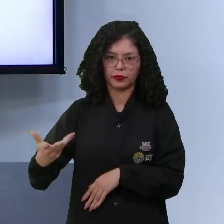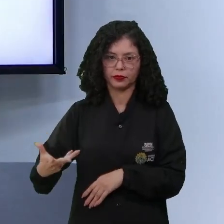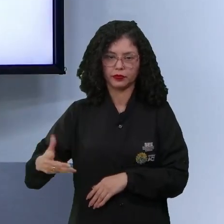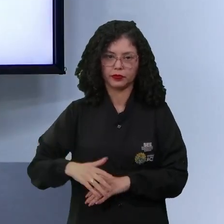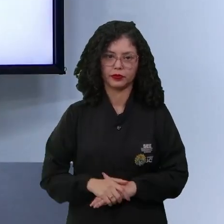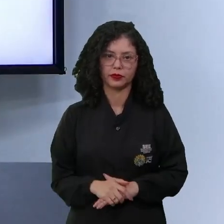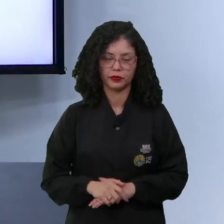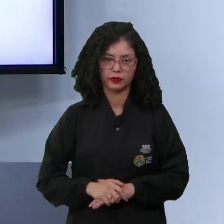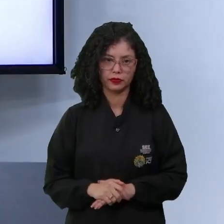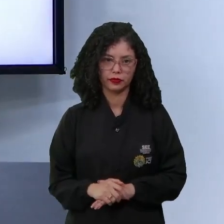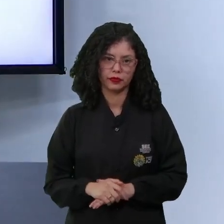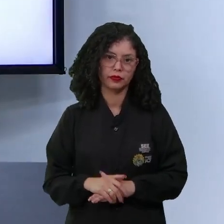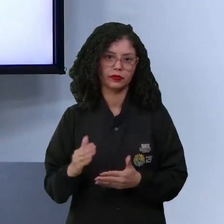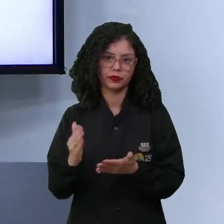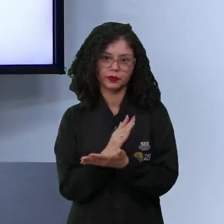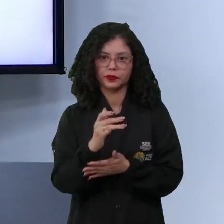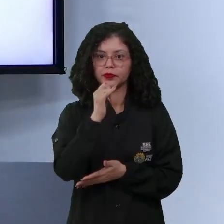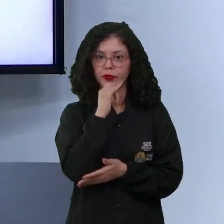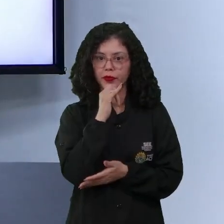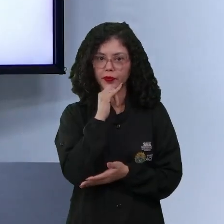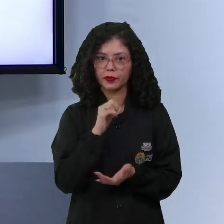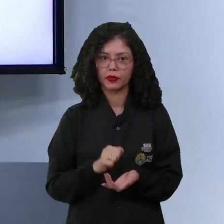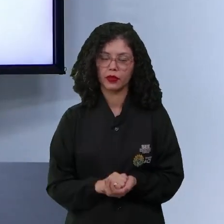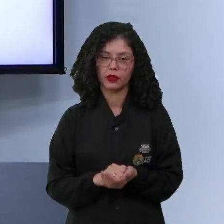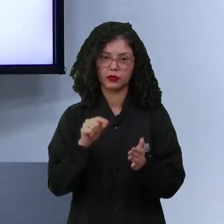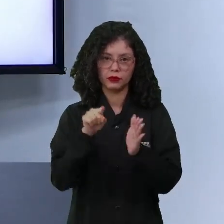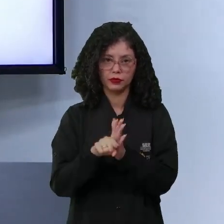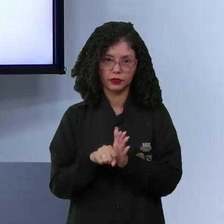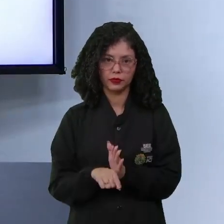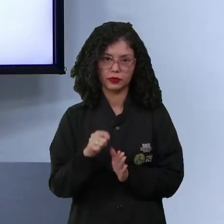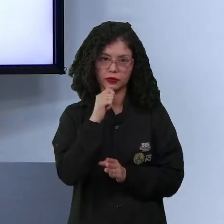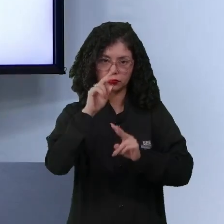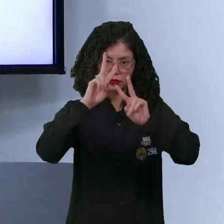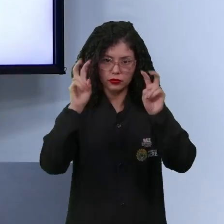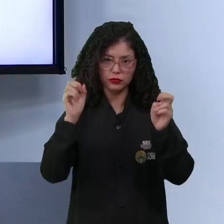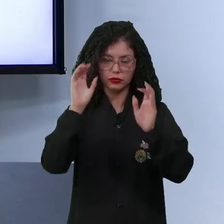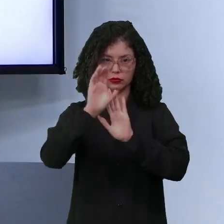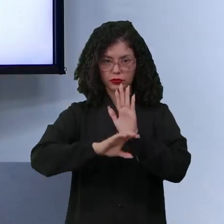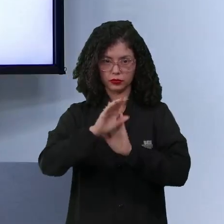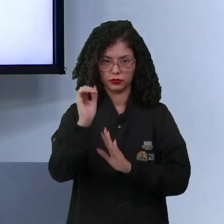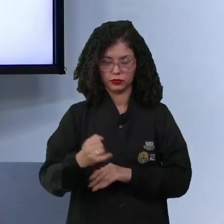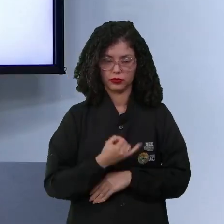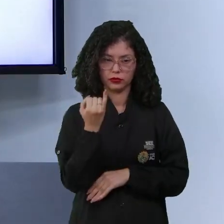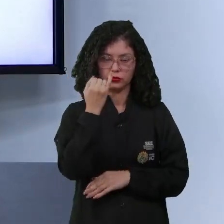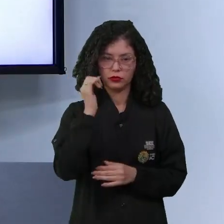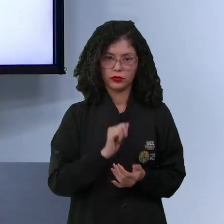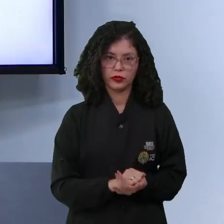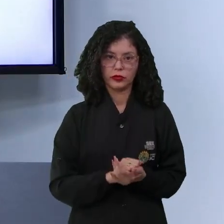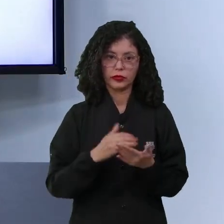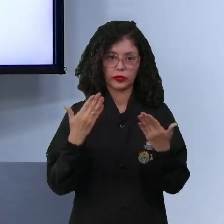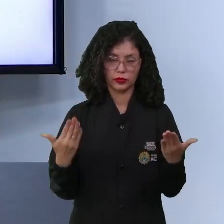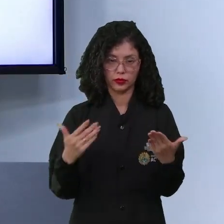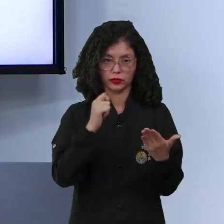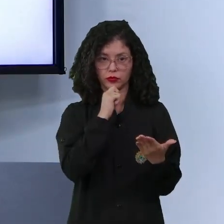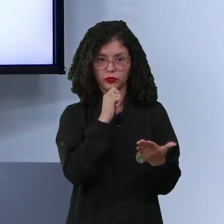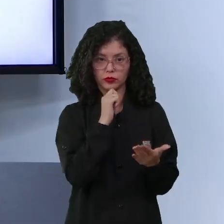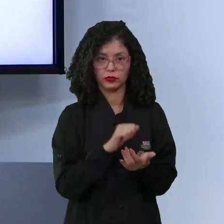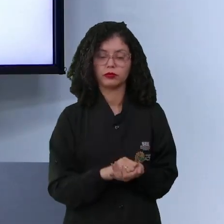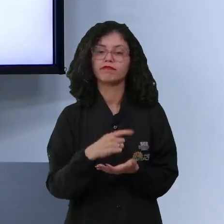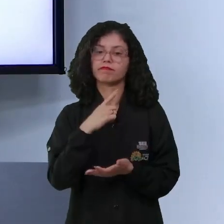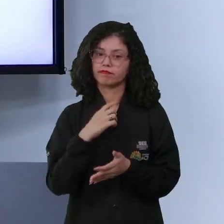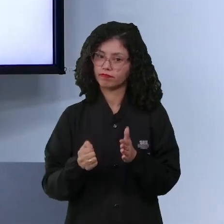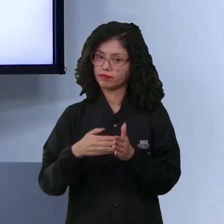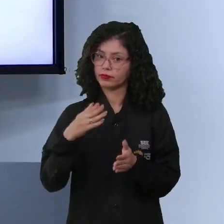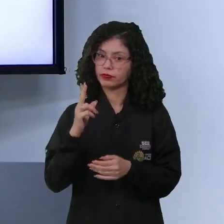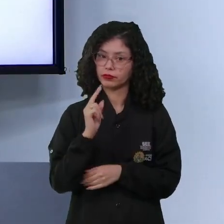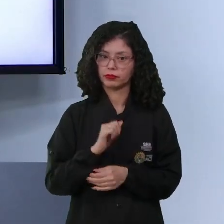básica. Nós vamos ver alguns exemplos, resolver algumas questões sobre esse conteúdo muito importante que cai bastante